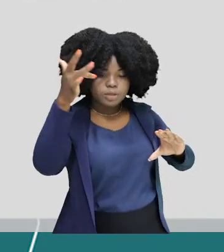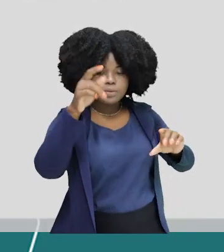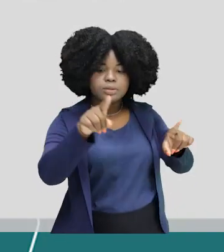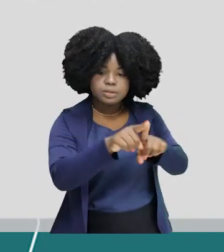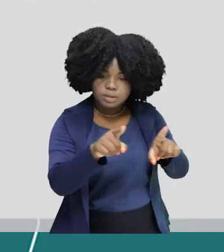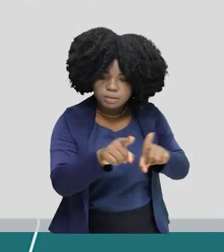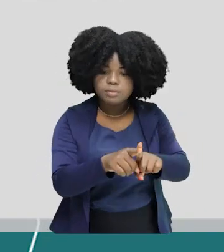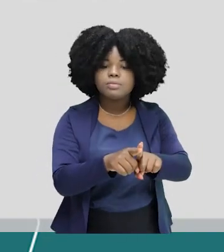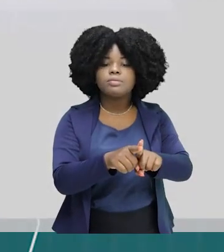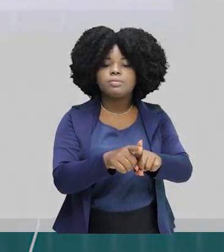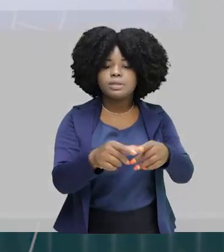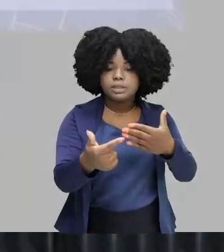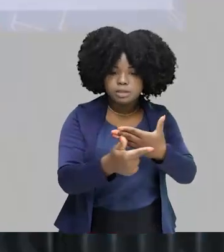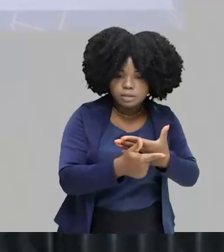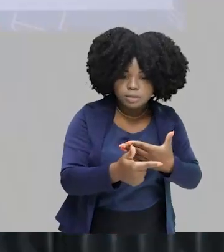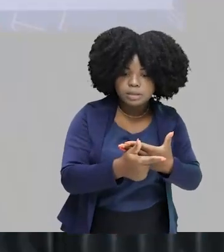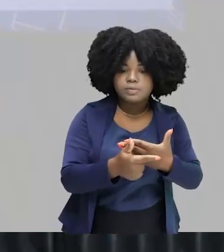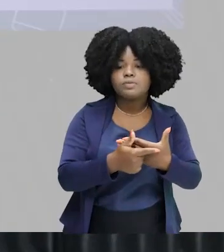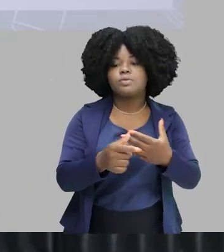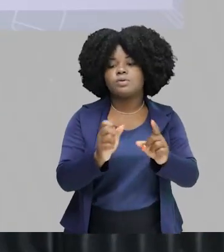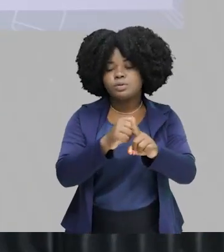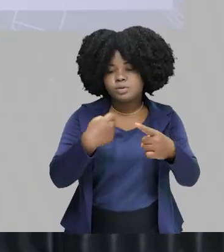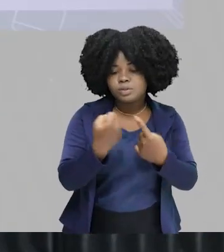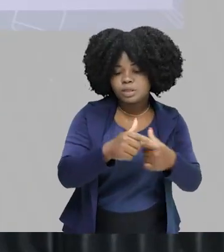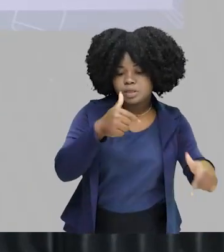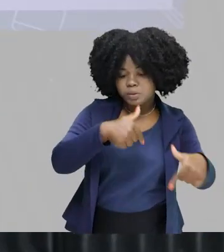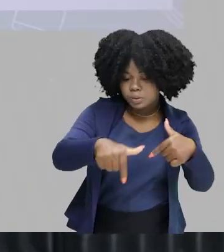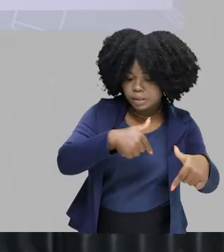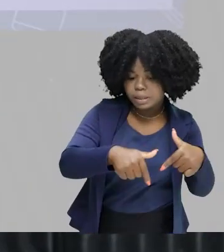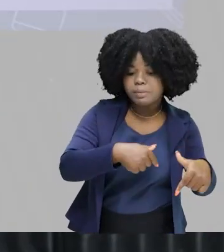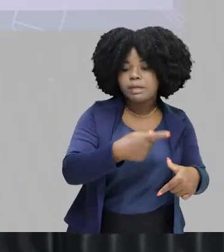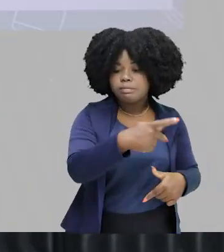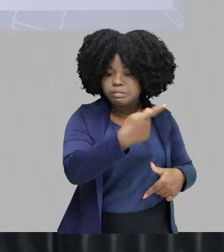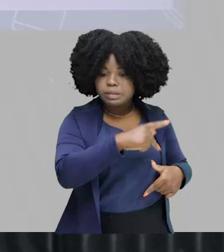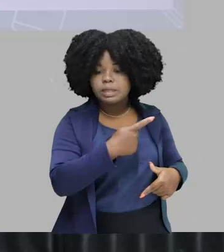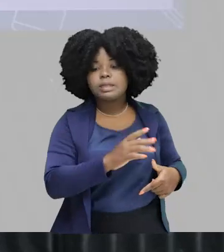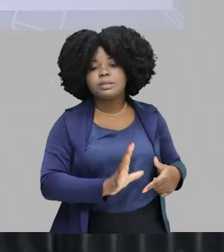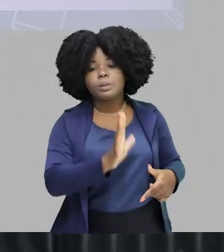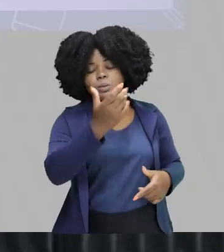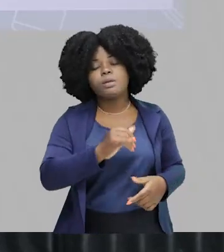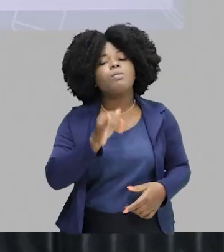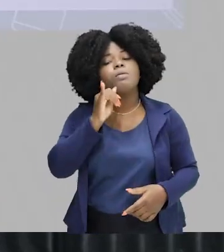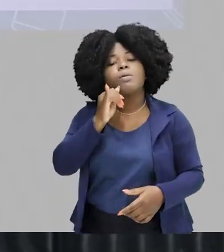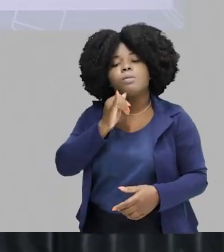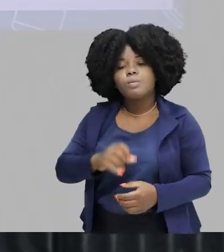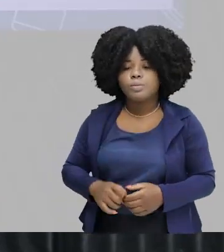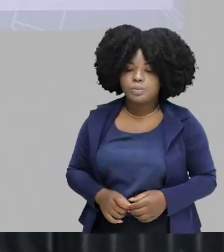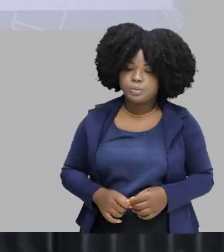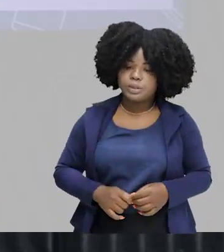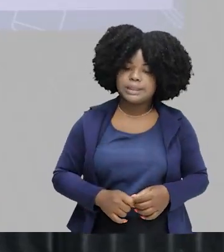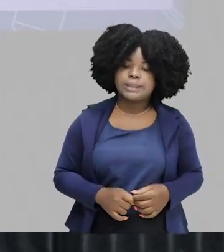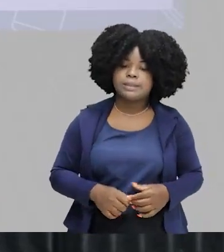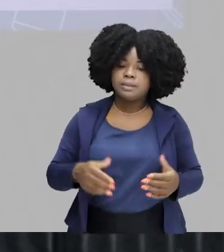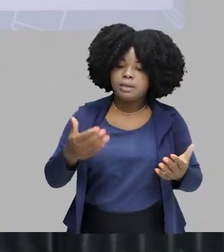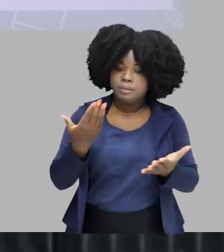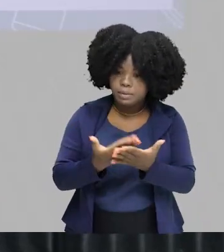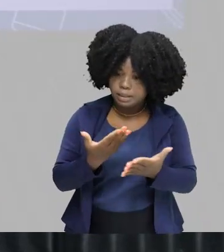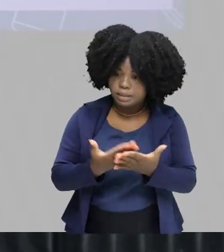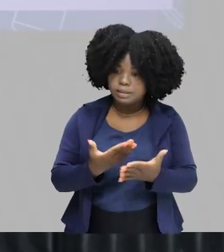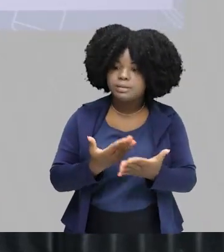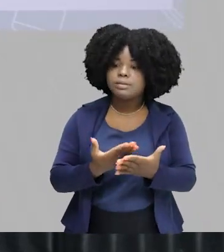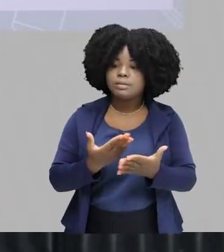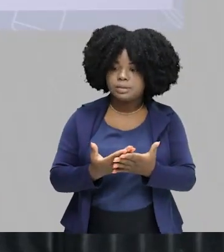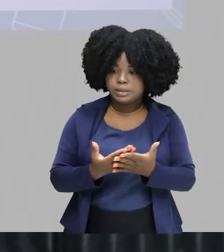e das funções sociais que o trabalho dessas pessoas cumprem. Então, por exemplo, para essa aula estar chegando até você